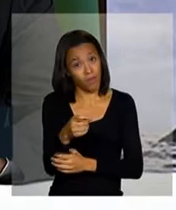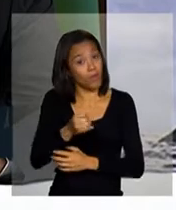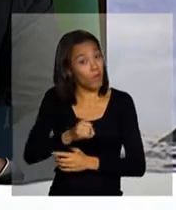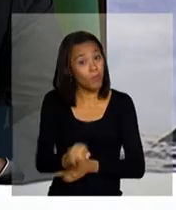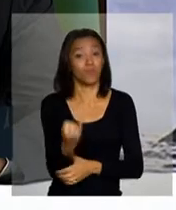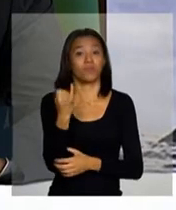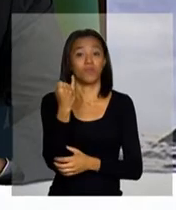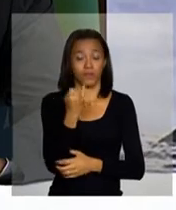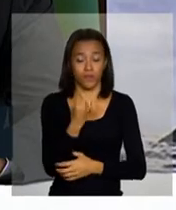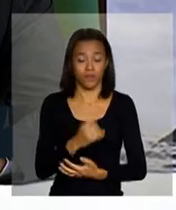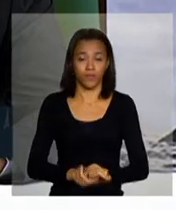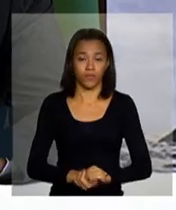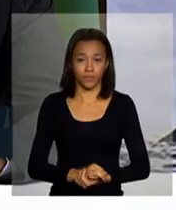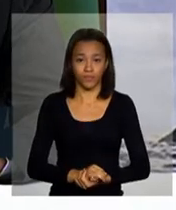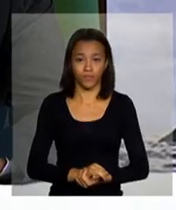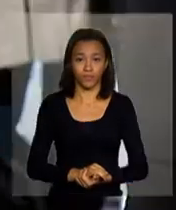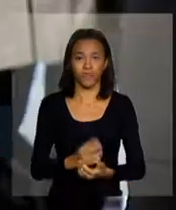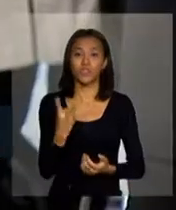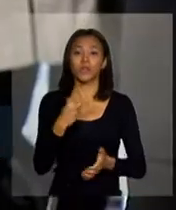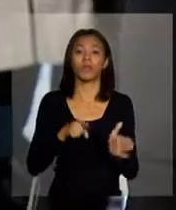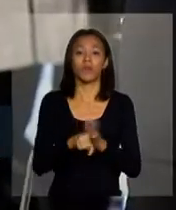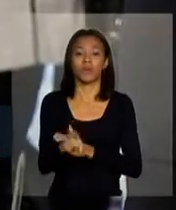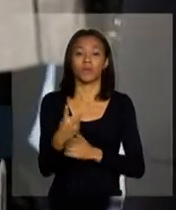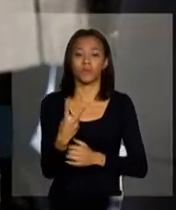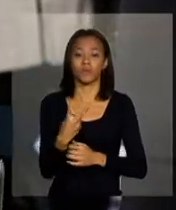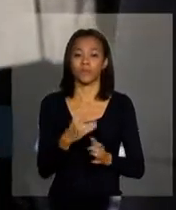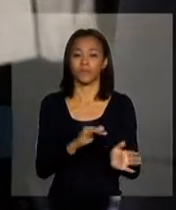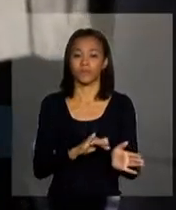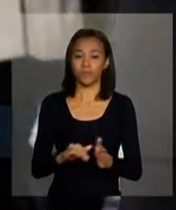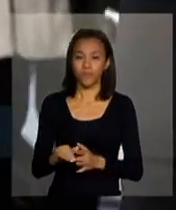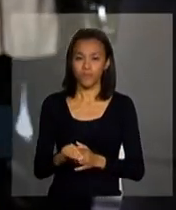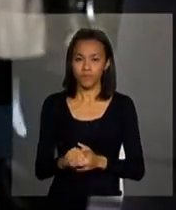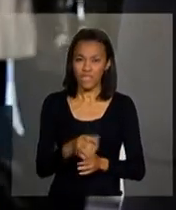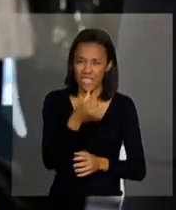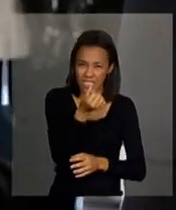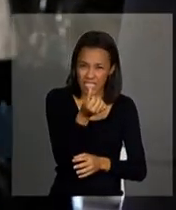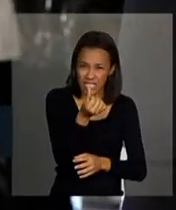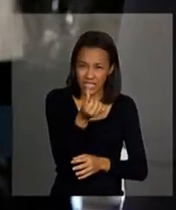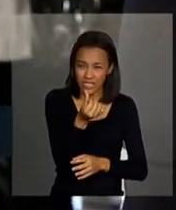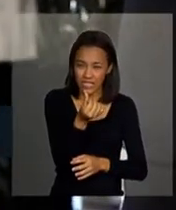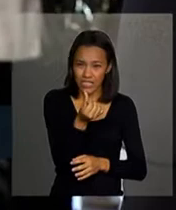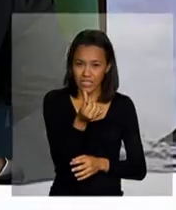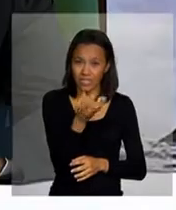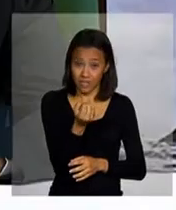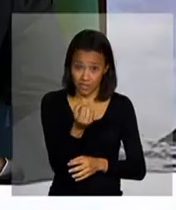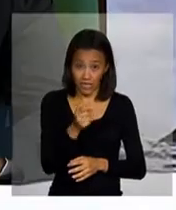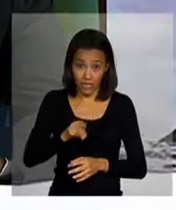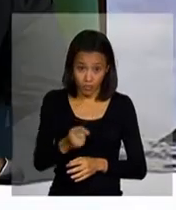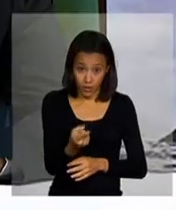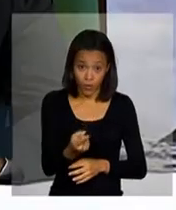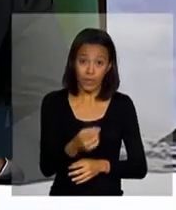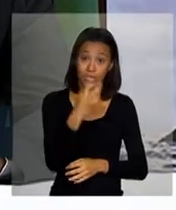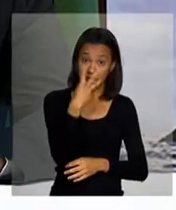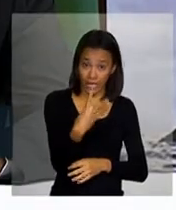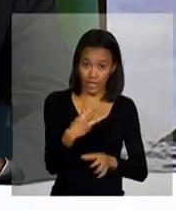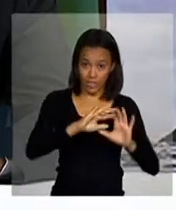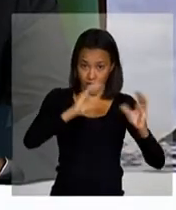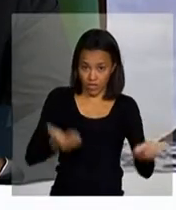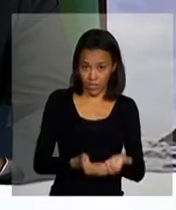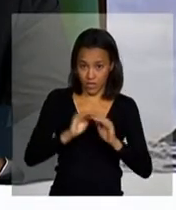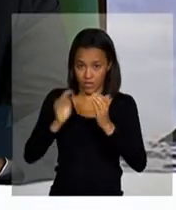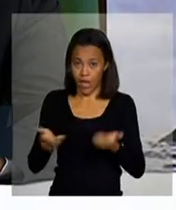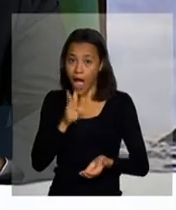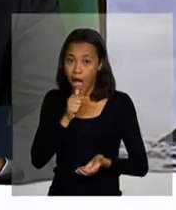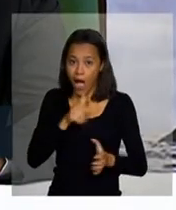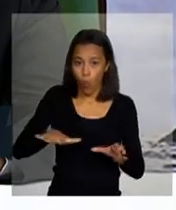oportunidade. Vamos à segunda pergunta. 60 mil tanques, né, ministro? Serão 3 tanques em que nós